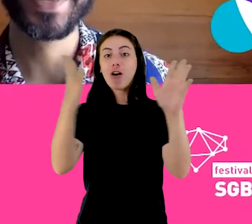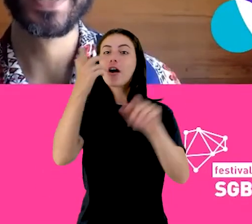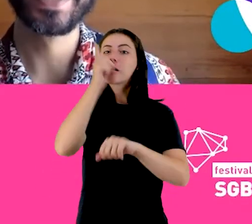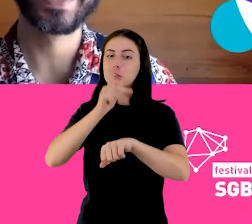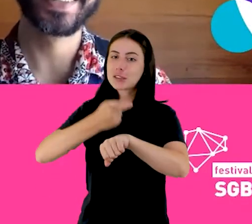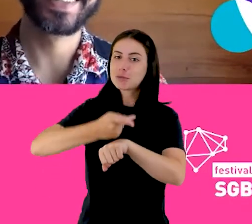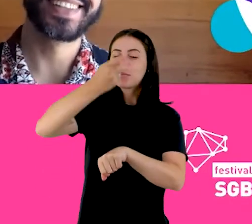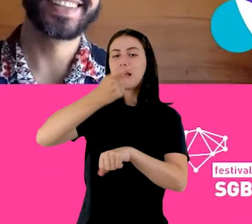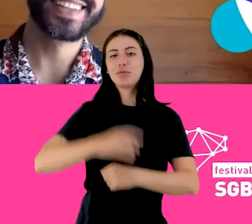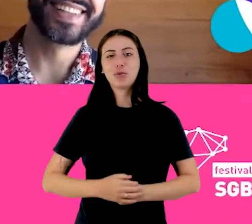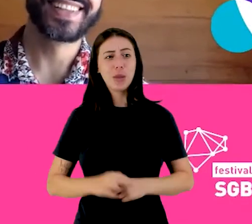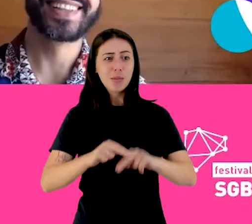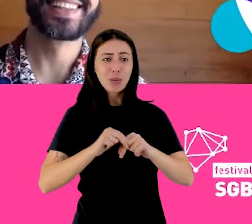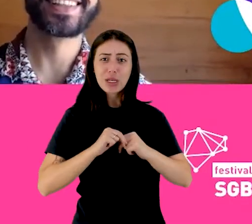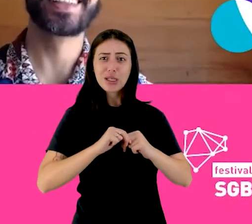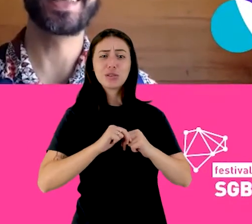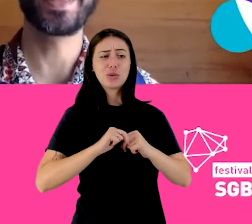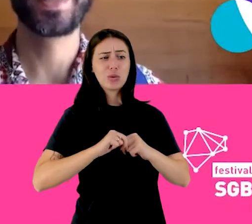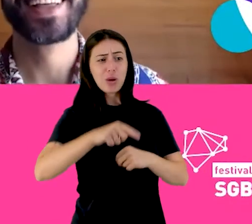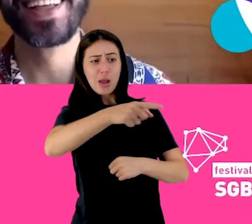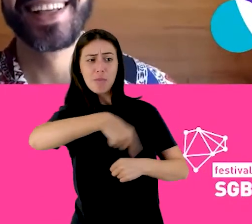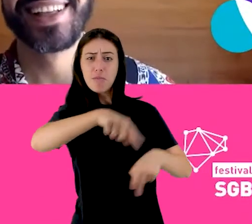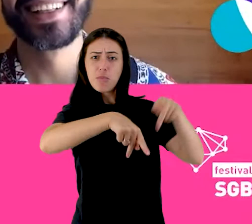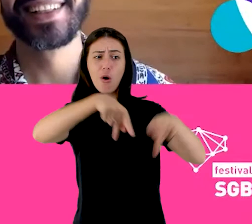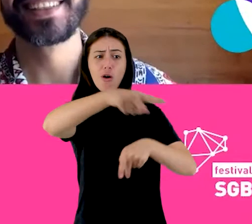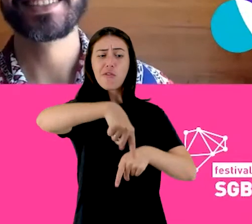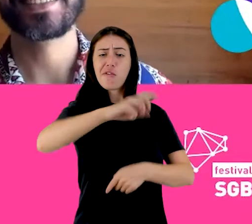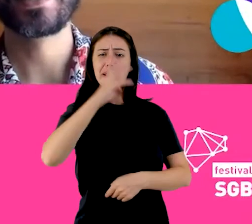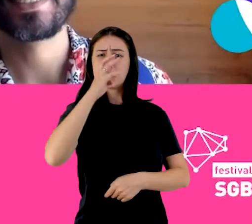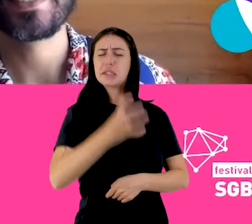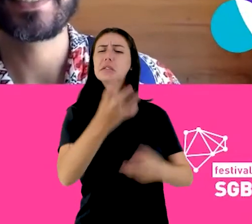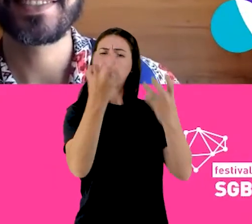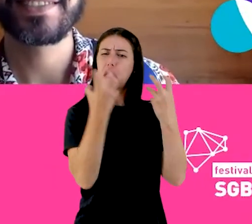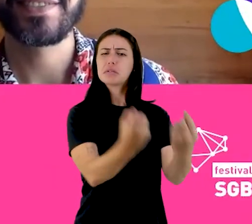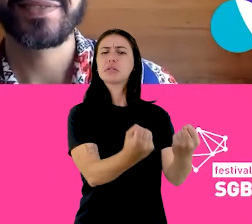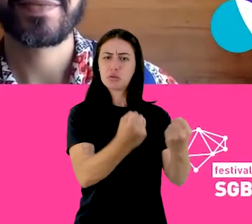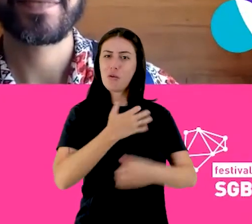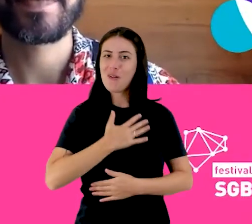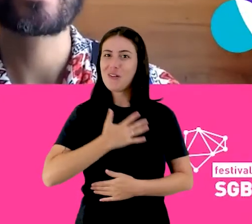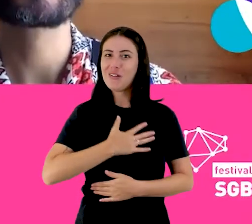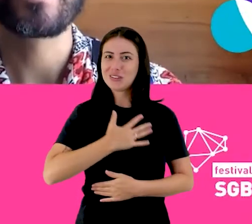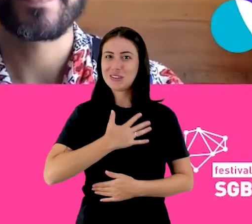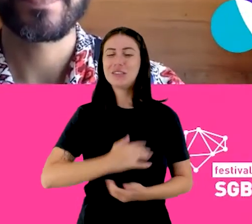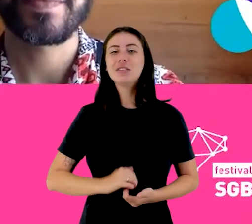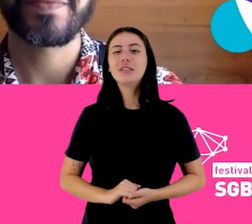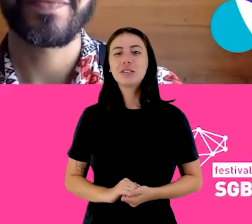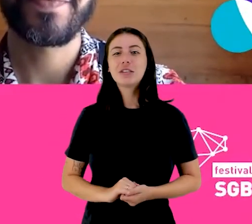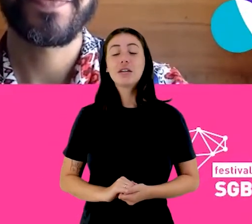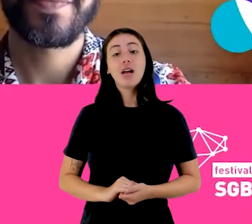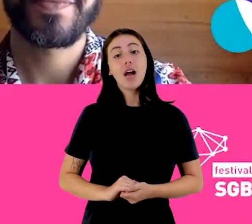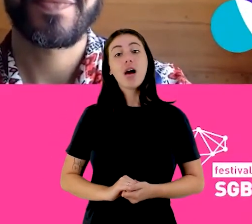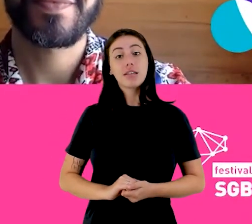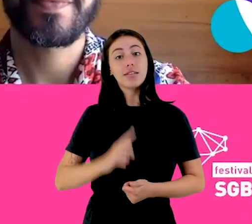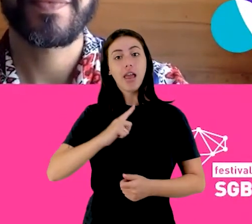Maravilhoso. O prêmio é meu. Mas e foi premiado internacionalmente também. Então, assim, em relação à crítica, o